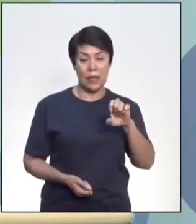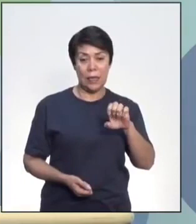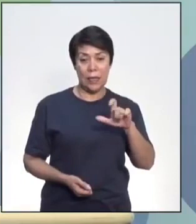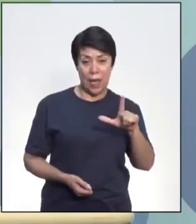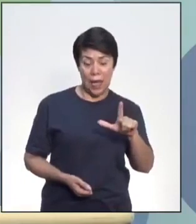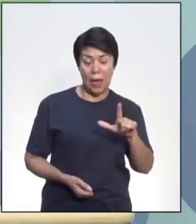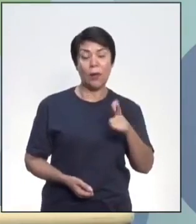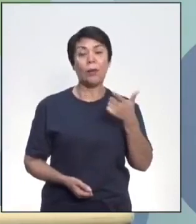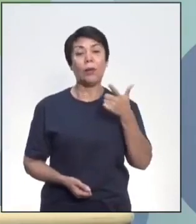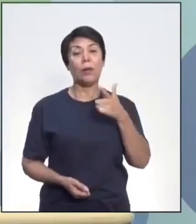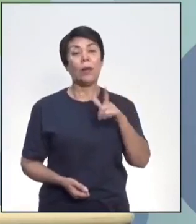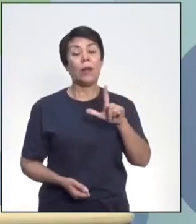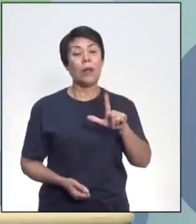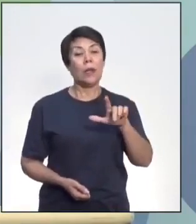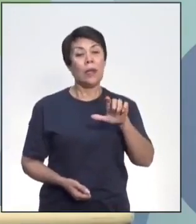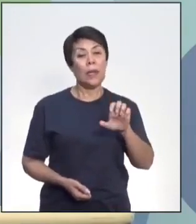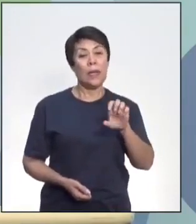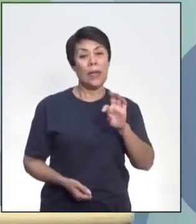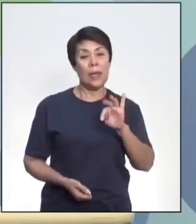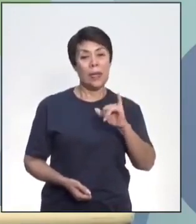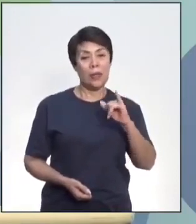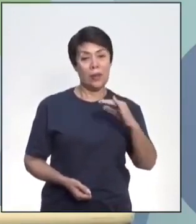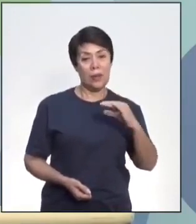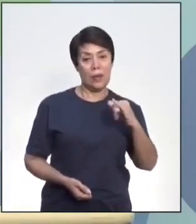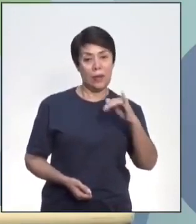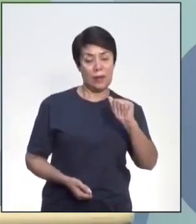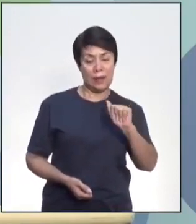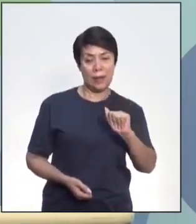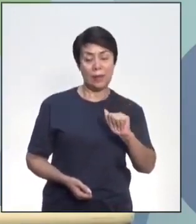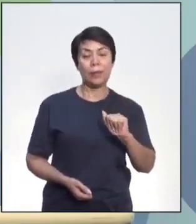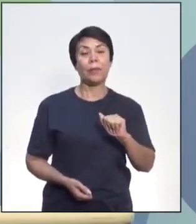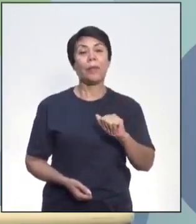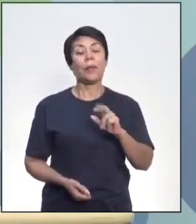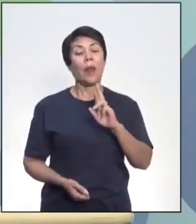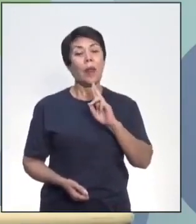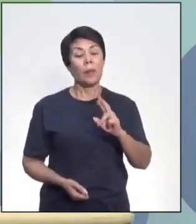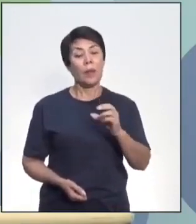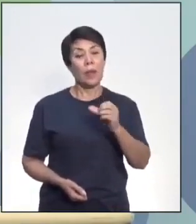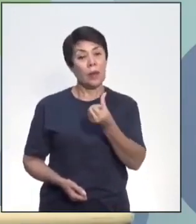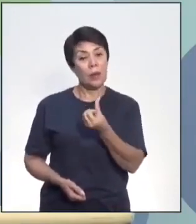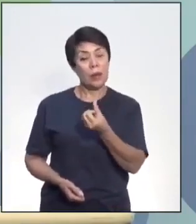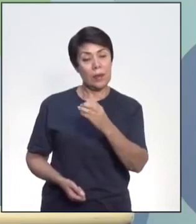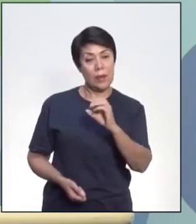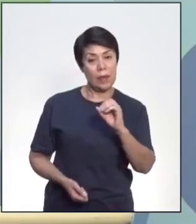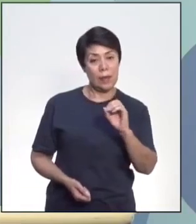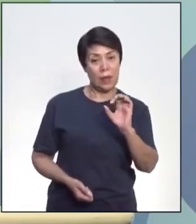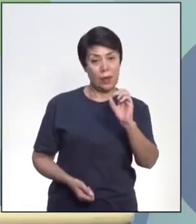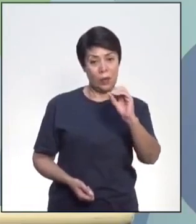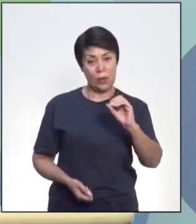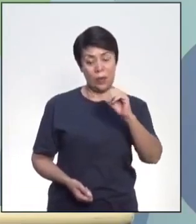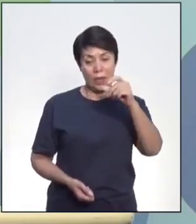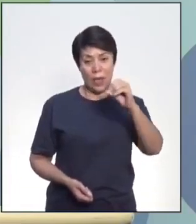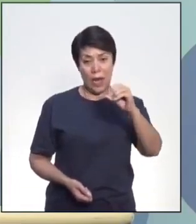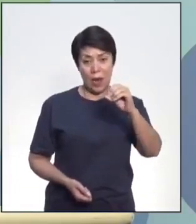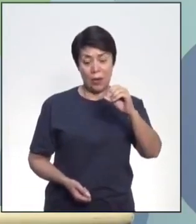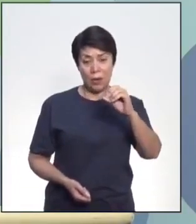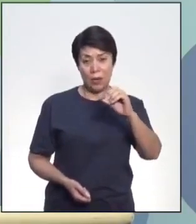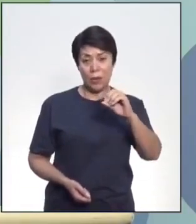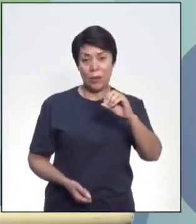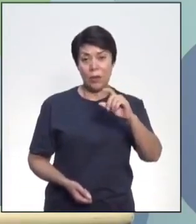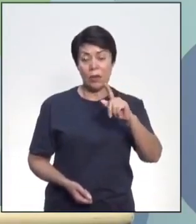o André e o Adriano disseram que são 600 graus Celsius e 200